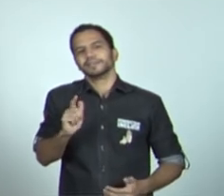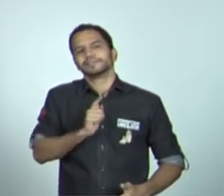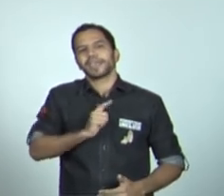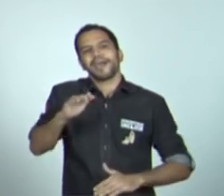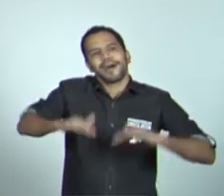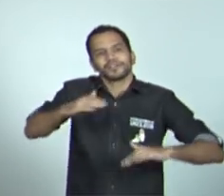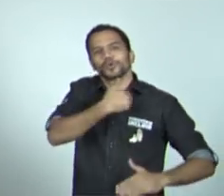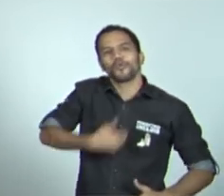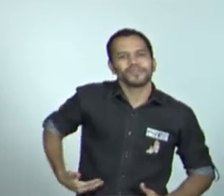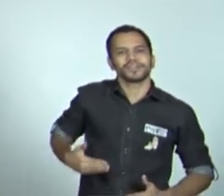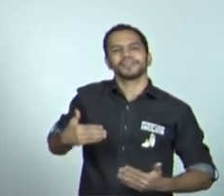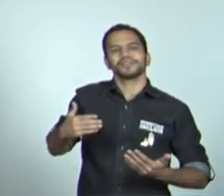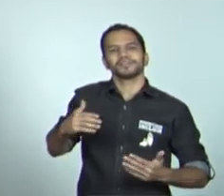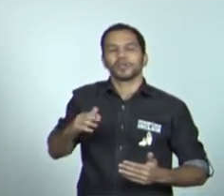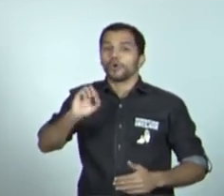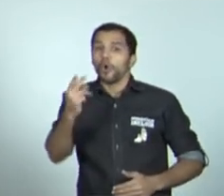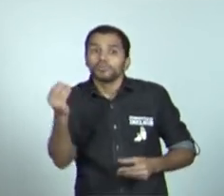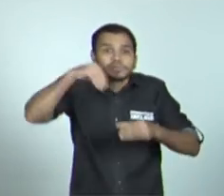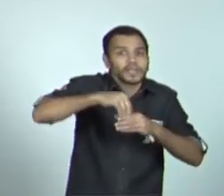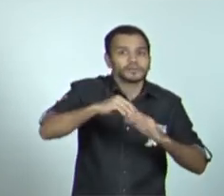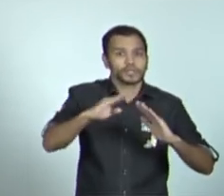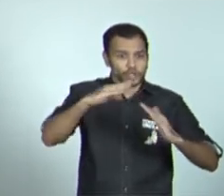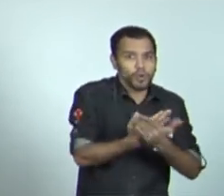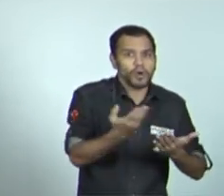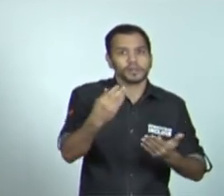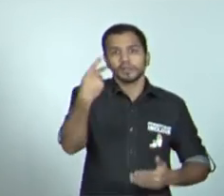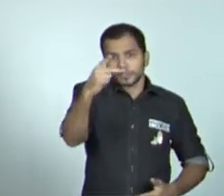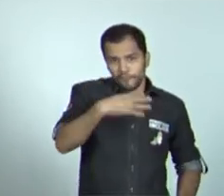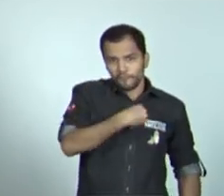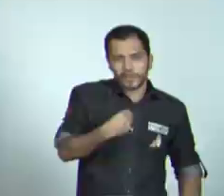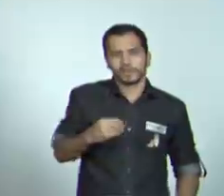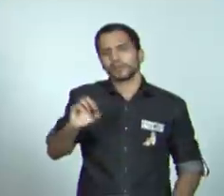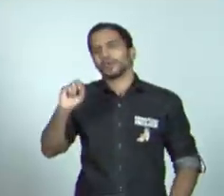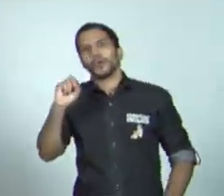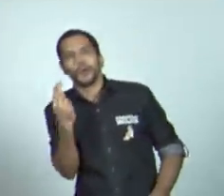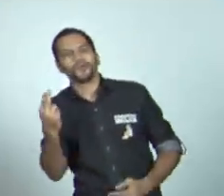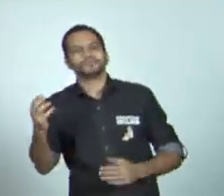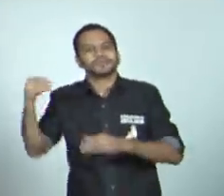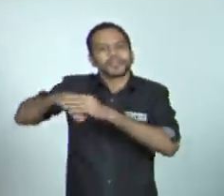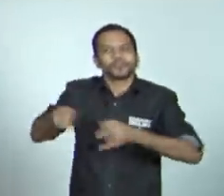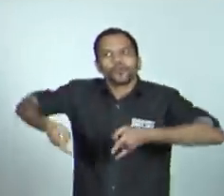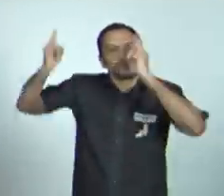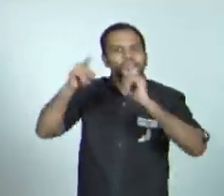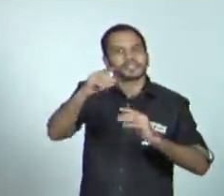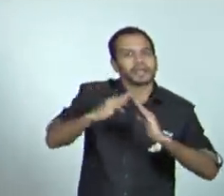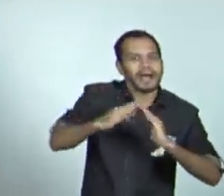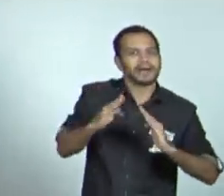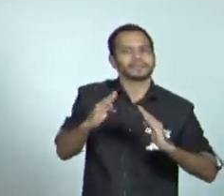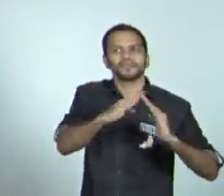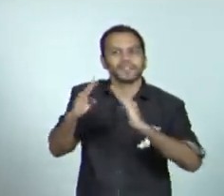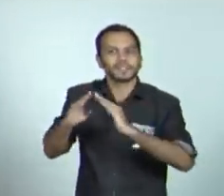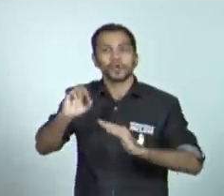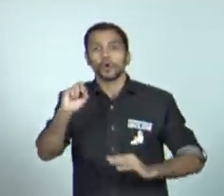vem pela própria filosofia da escola onde seu filho estuda muitas vezes bem através do condomínio onde você mora muitas vezes vem através de um amigo